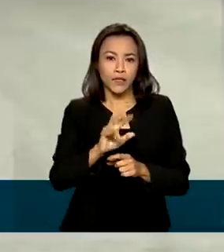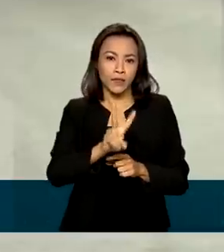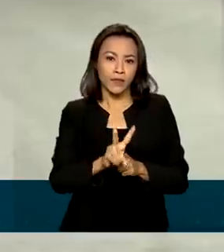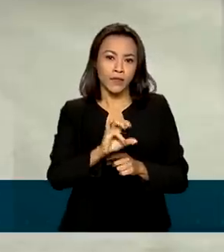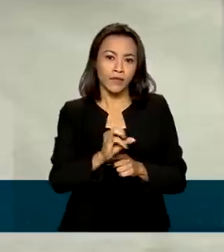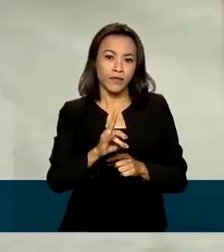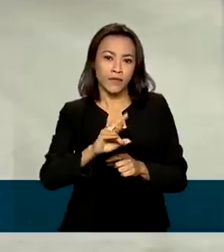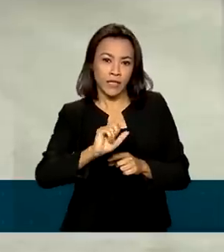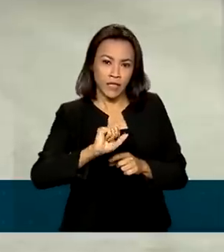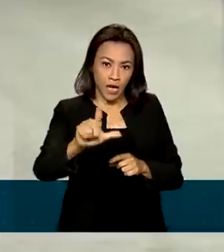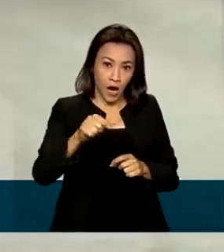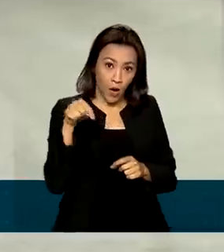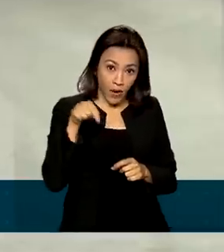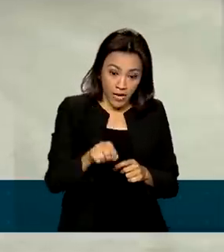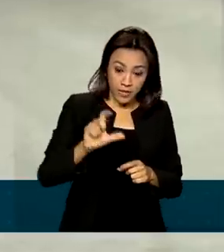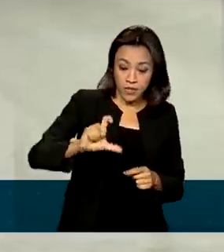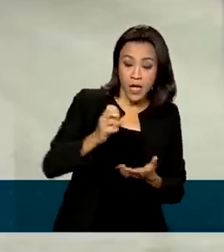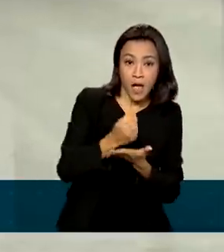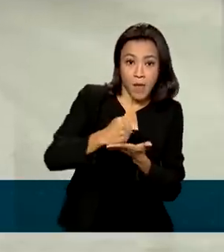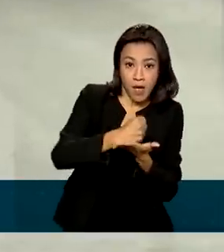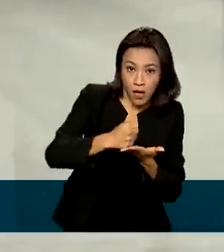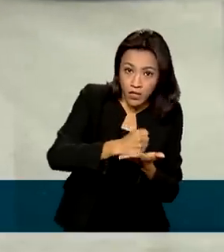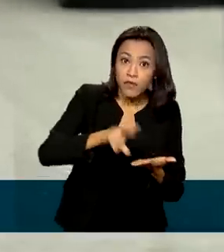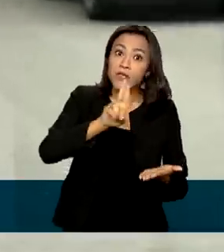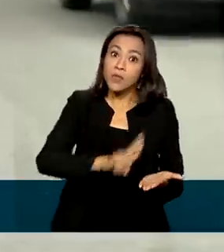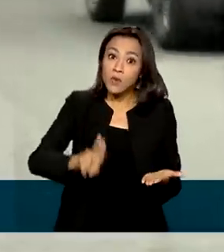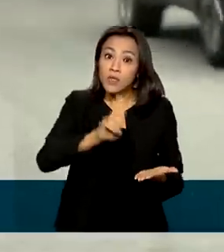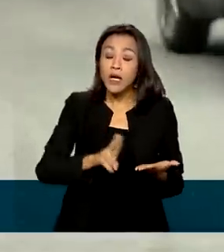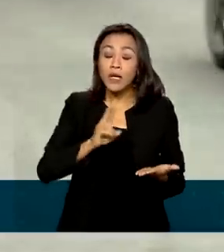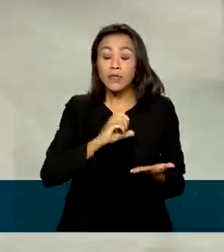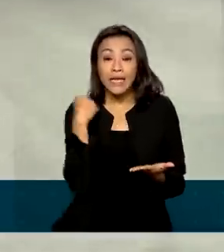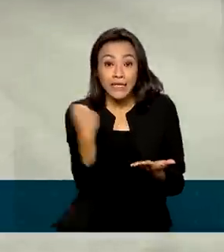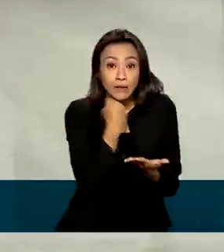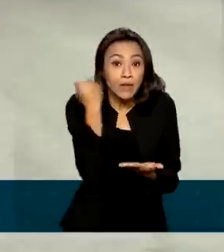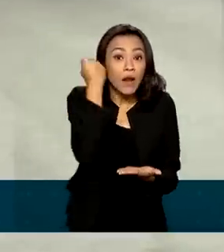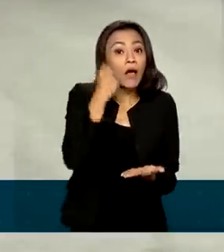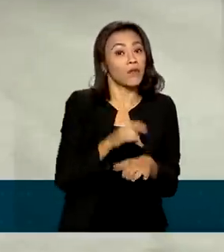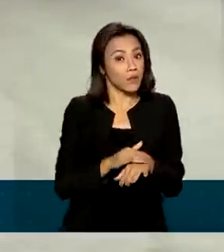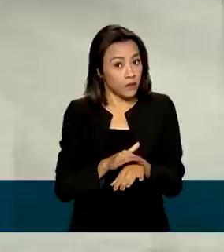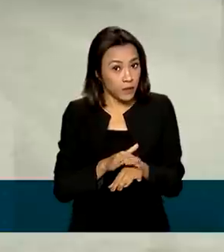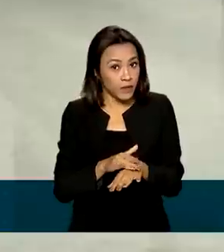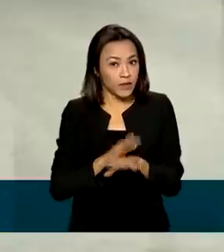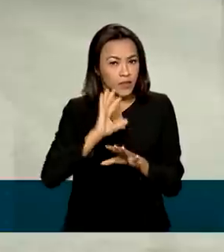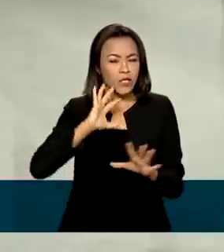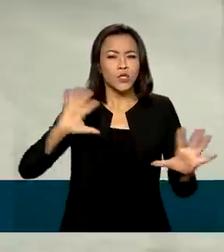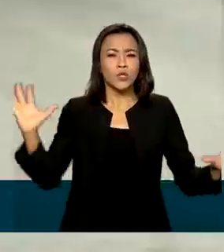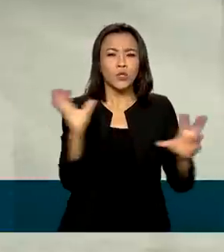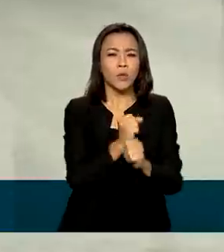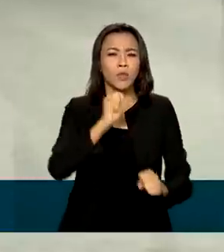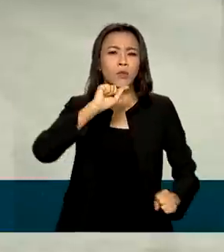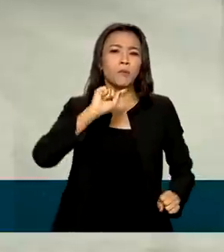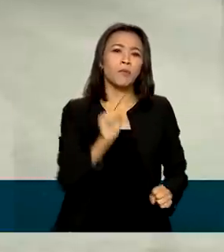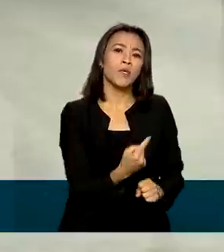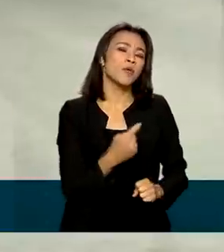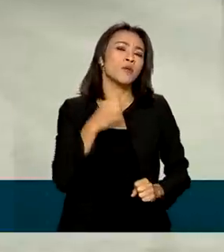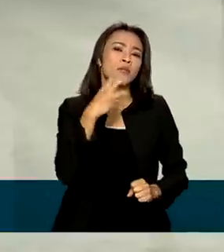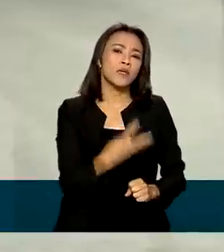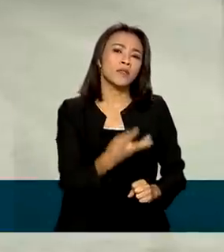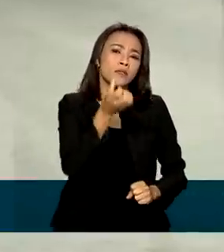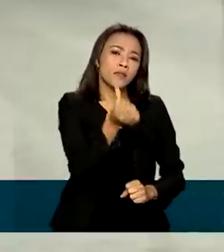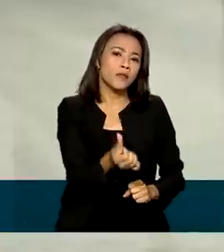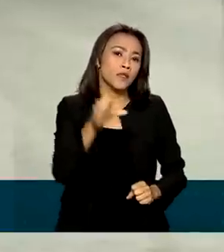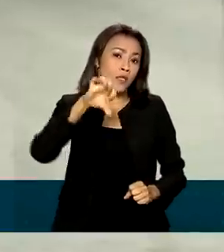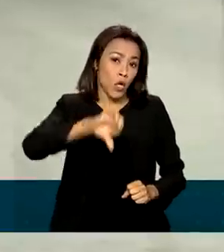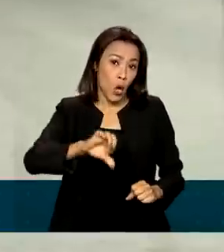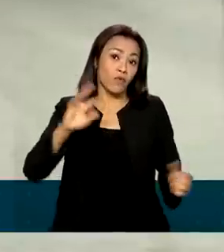enfrentamento a manter box do remédio será usado em casos graves da doença do total de 1.369 casos